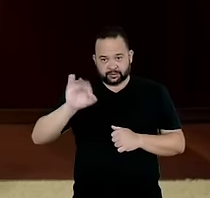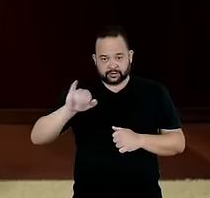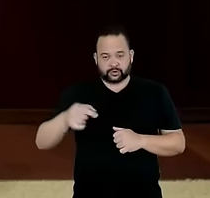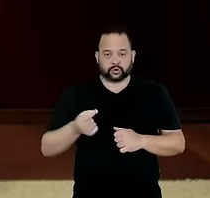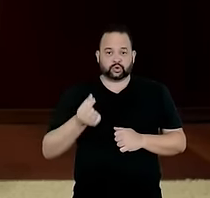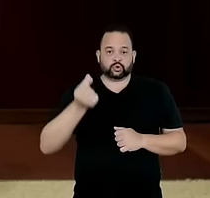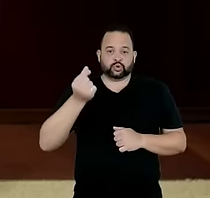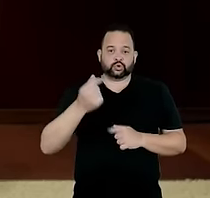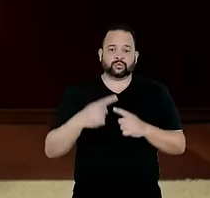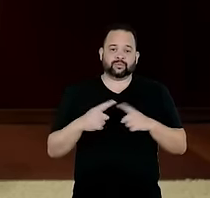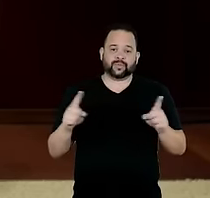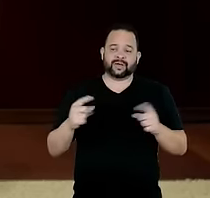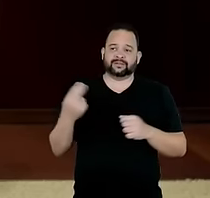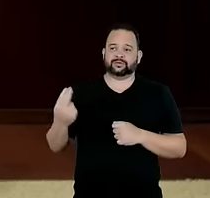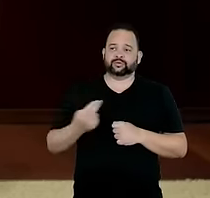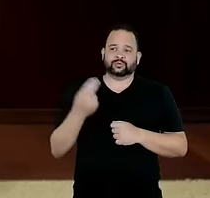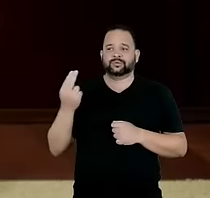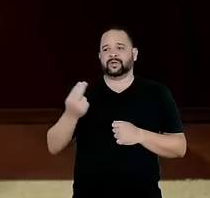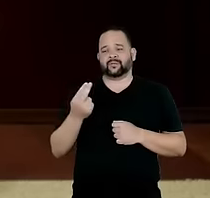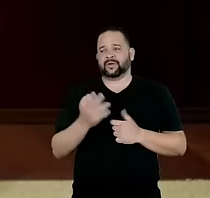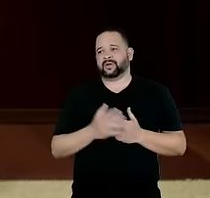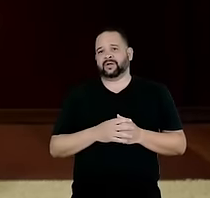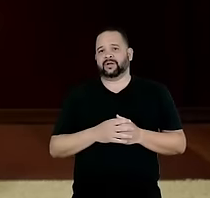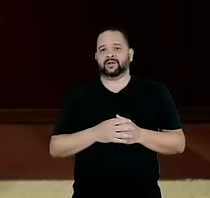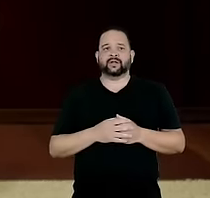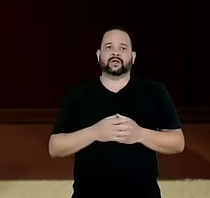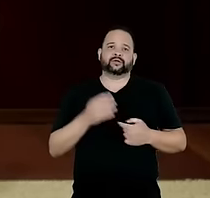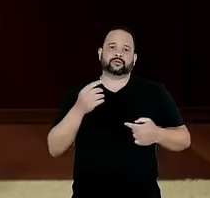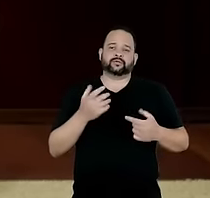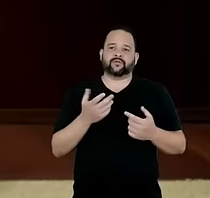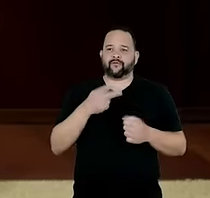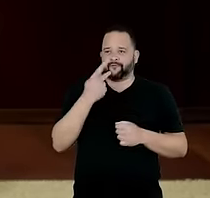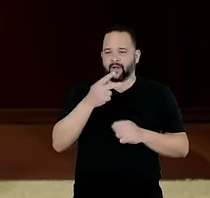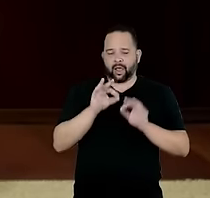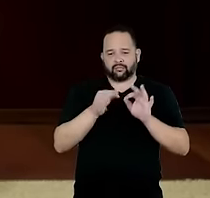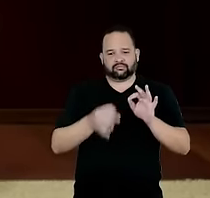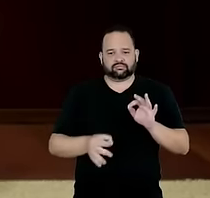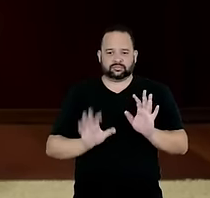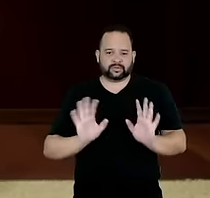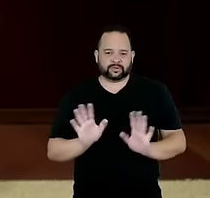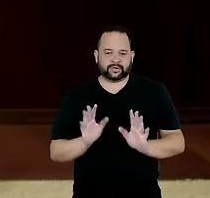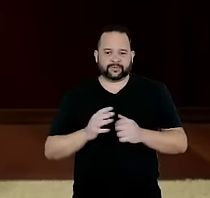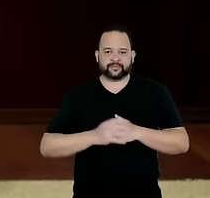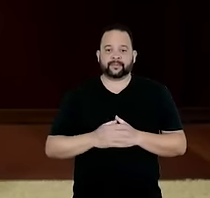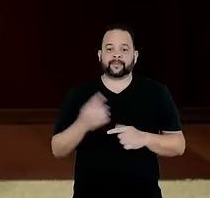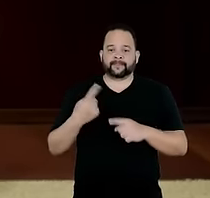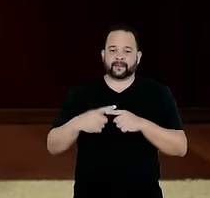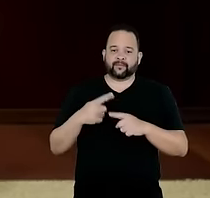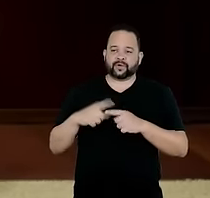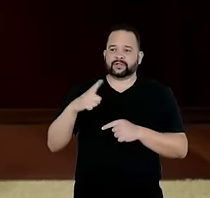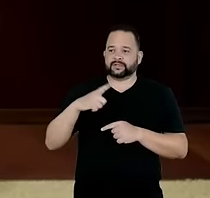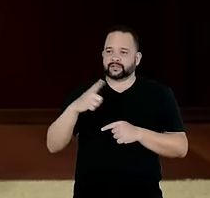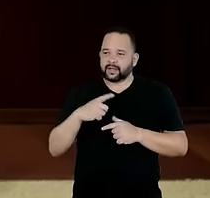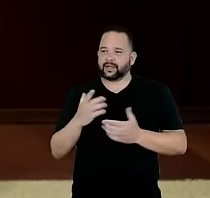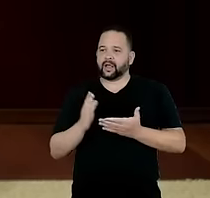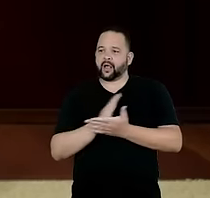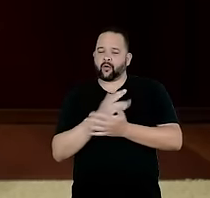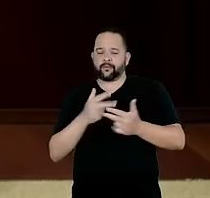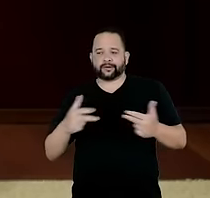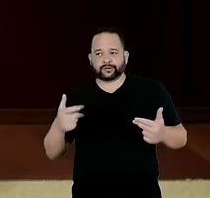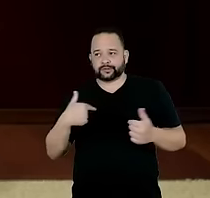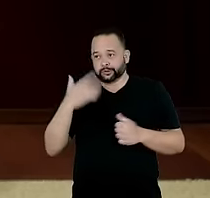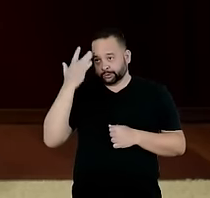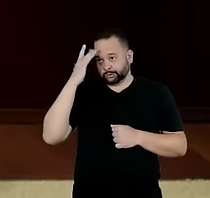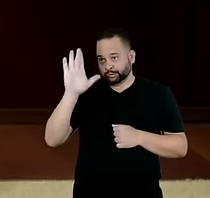mais do que duas ou três reuniões ele até apontou duas reuniões ali por quê Porque a gente tem muita incerteza cza até na minha primeira fala eu